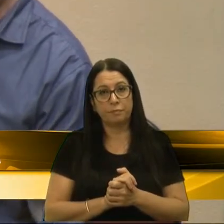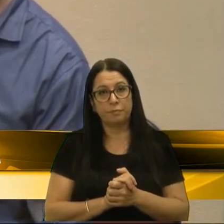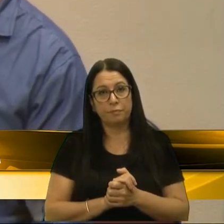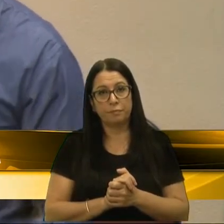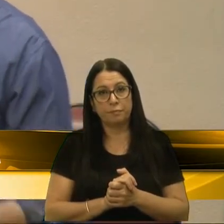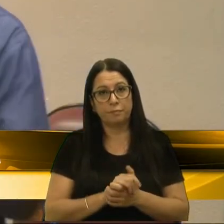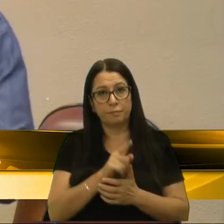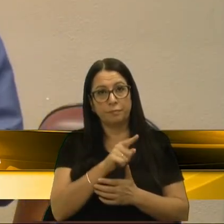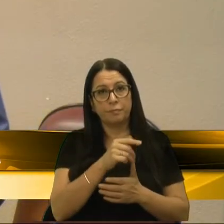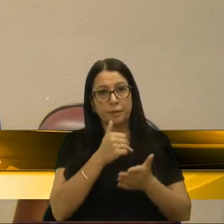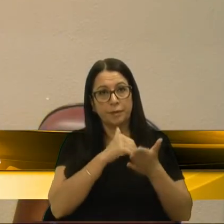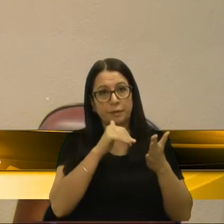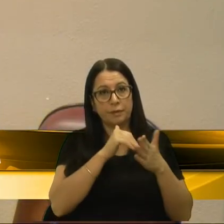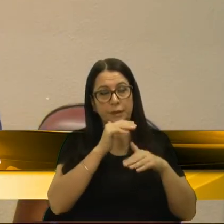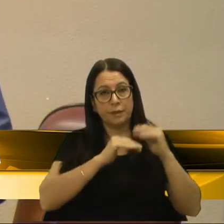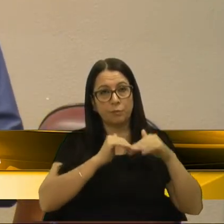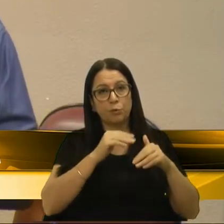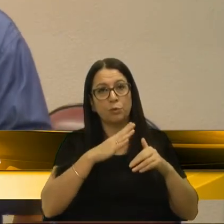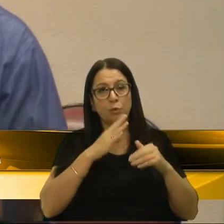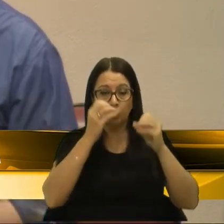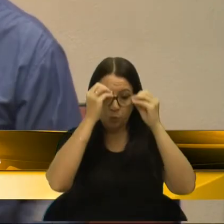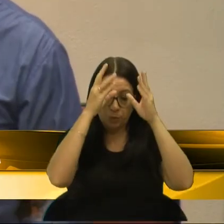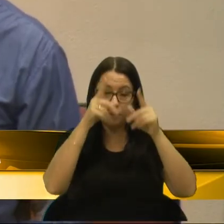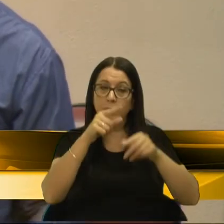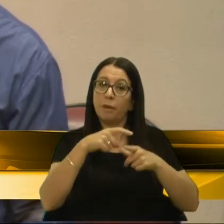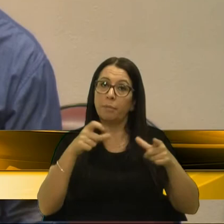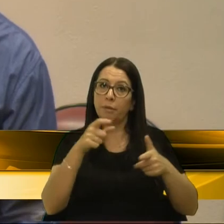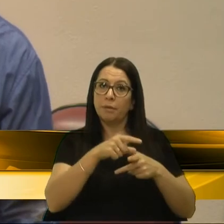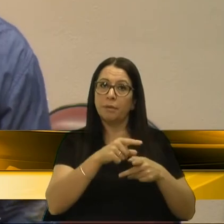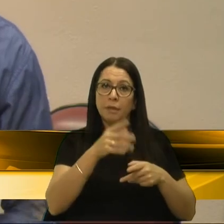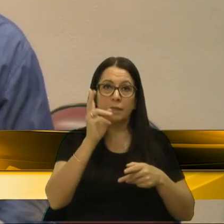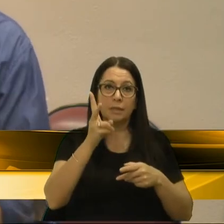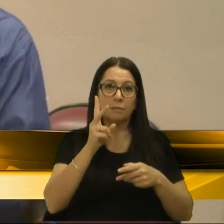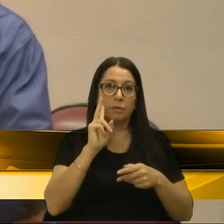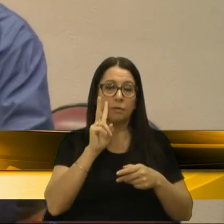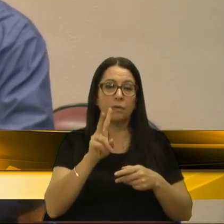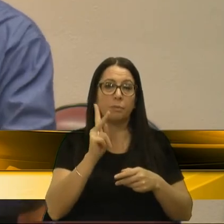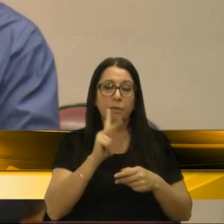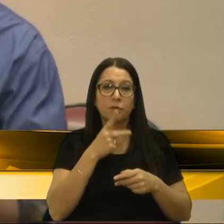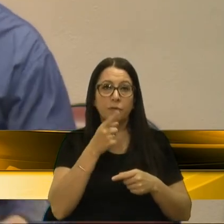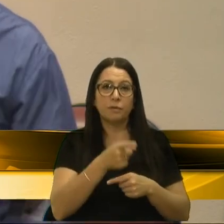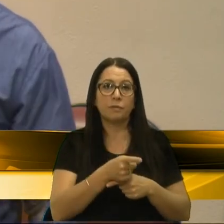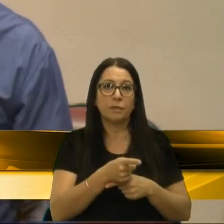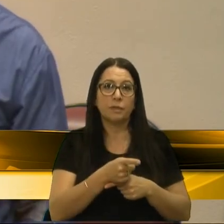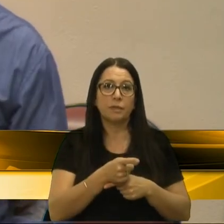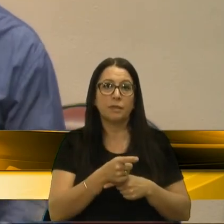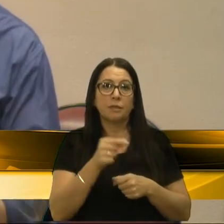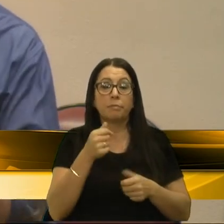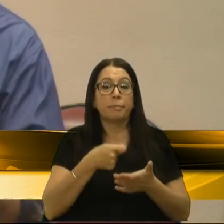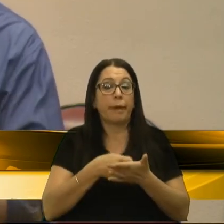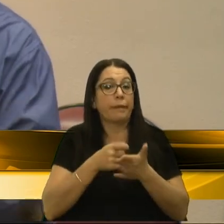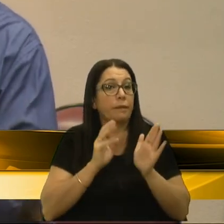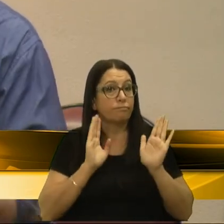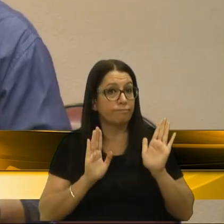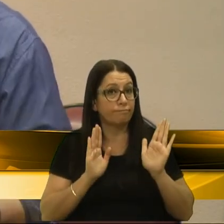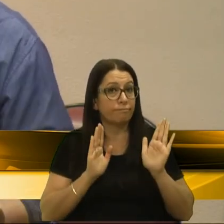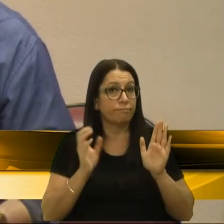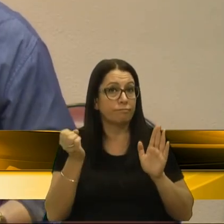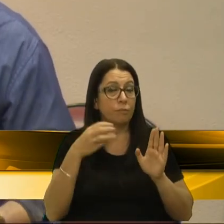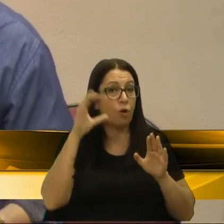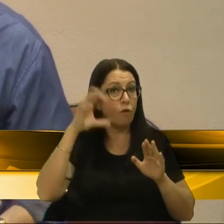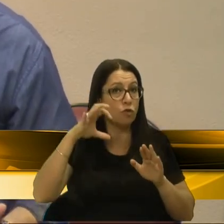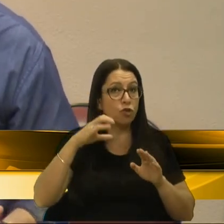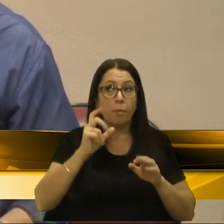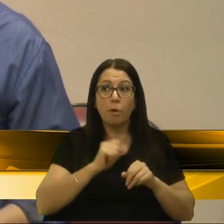senhor que foi secretário de obras tem um conhecimento ainda maior. E a gente esteve por lá e o pessoal disse, isso aqui vai ser para tentar, né, porque uma nova chuva pode